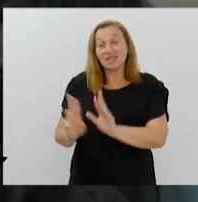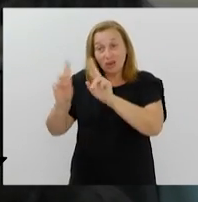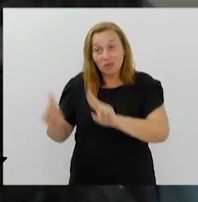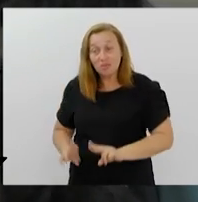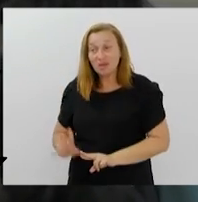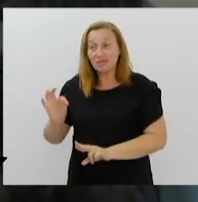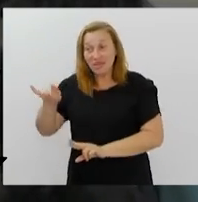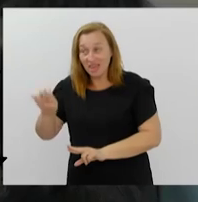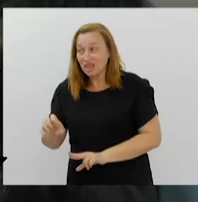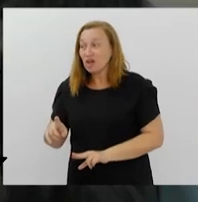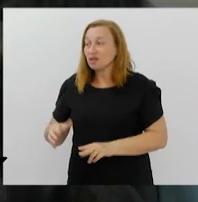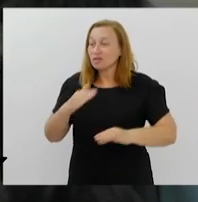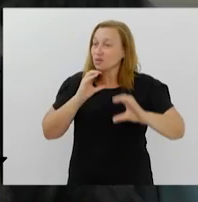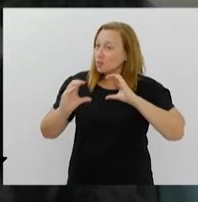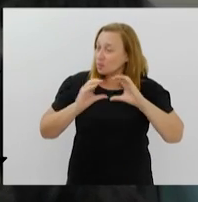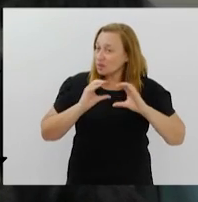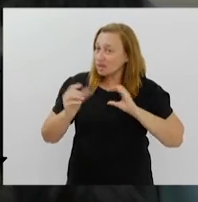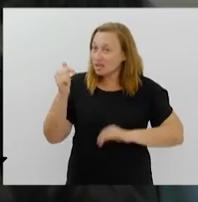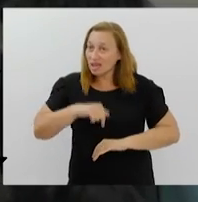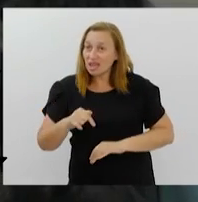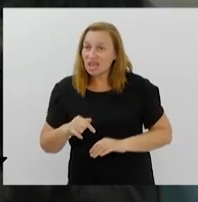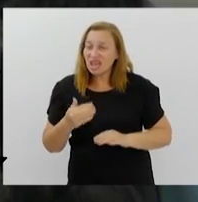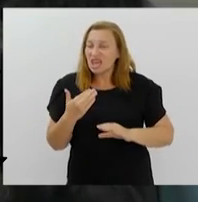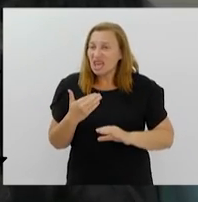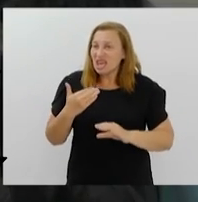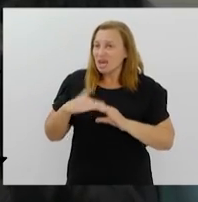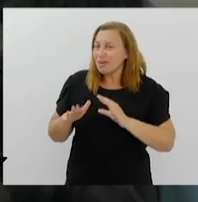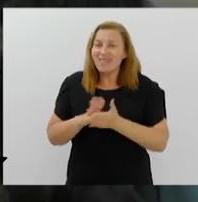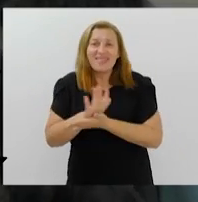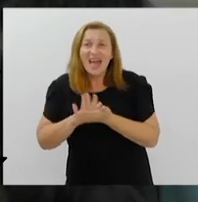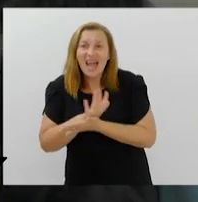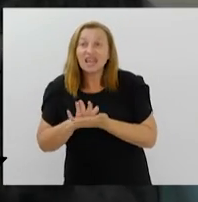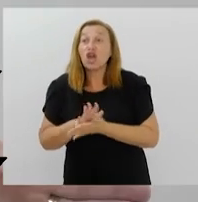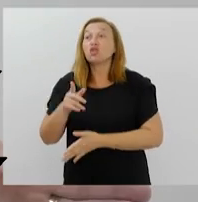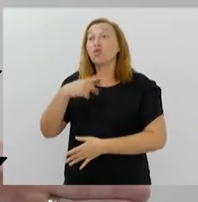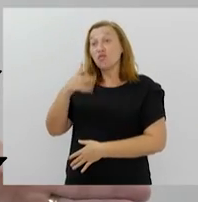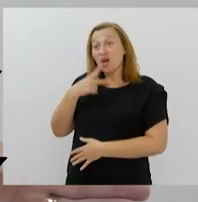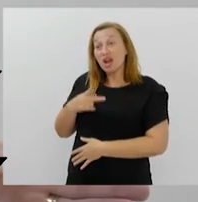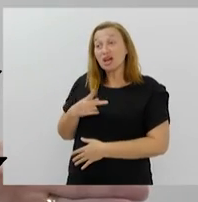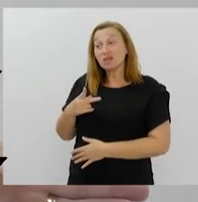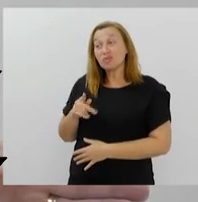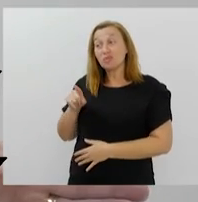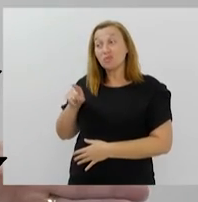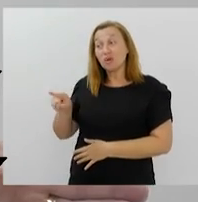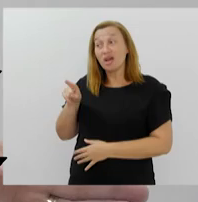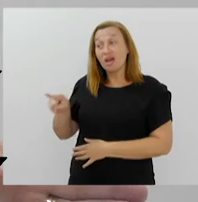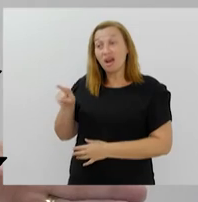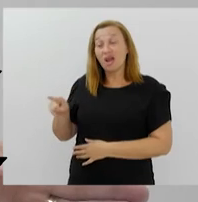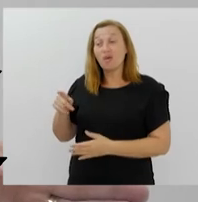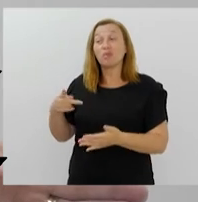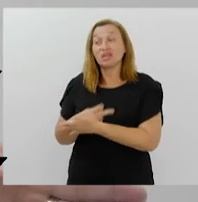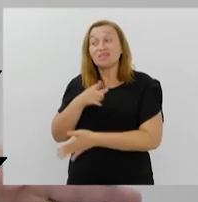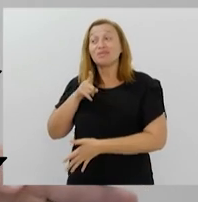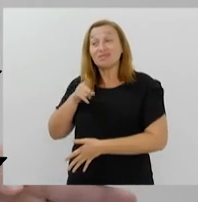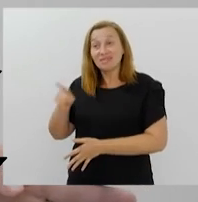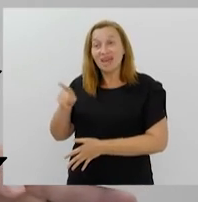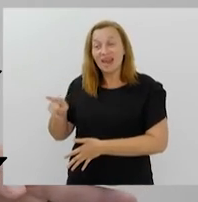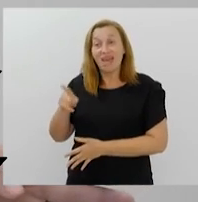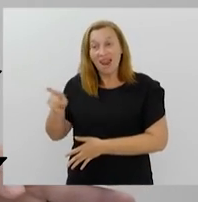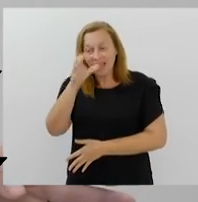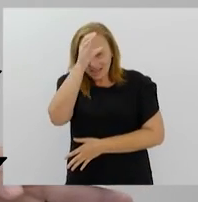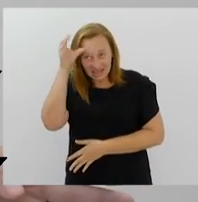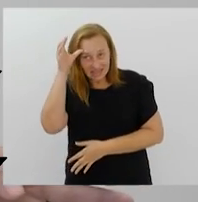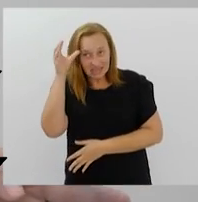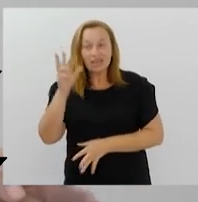dialogando aqui numa sessão pública não tem que encaminhar caso algum eu tô alhe falando do caso dela o o caso dela ela era cliente da